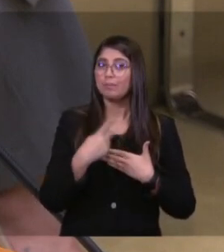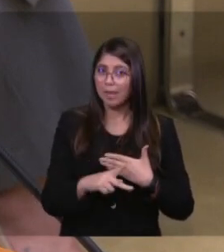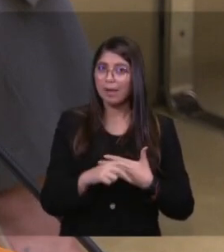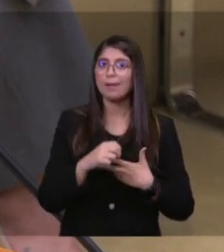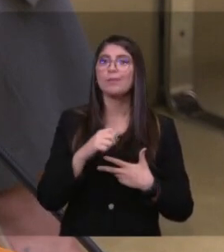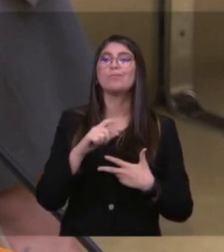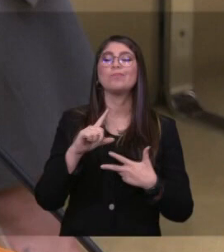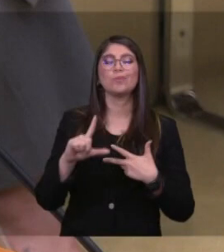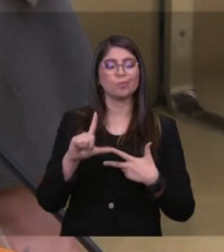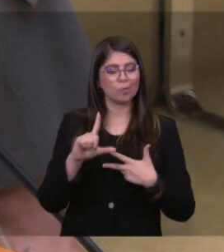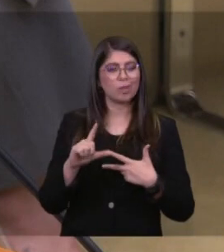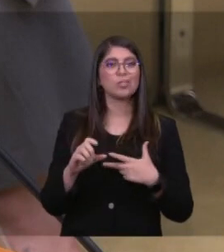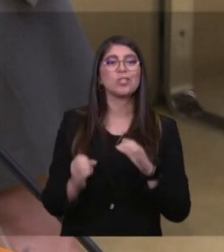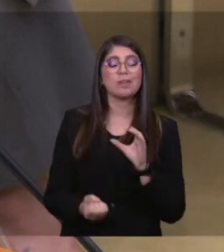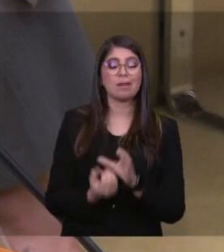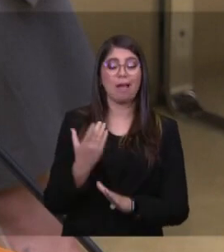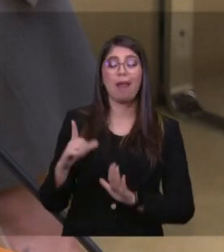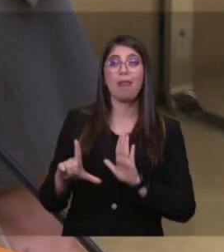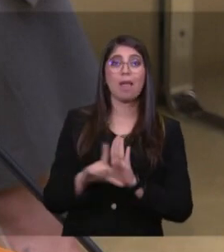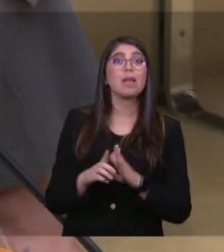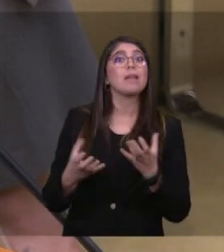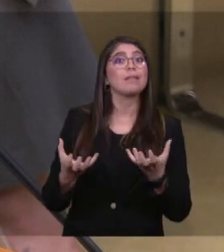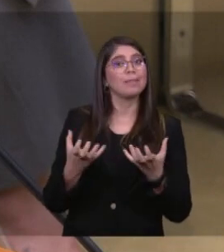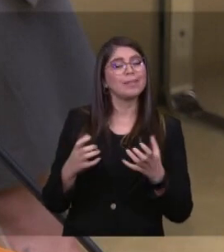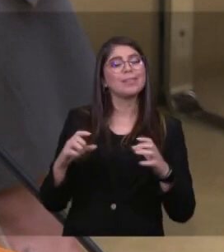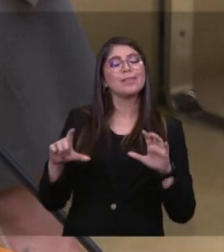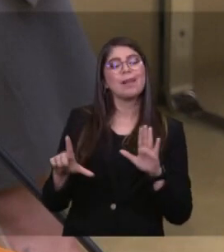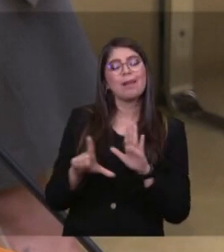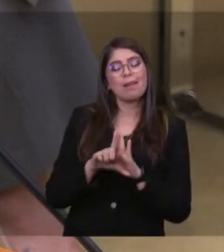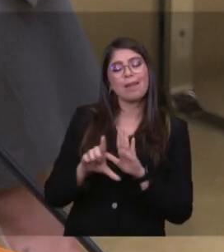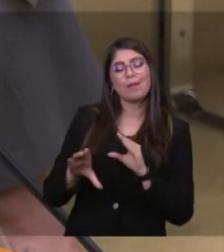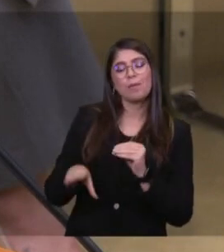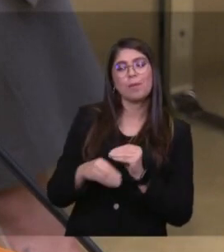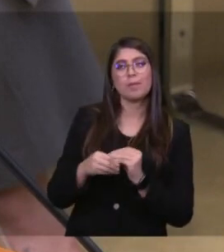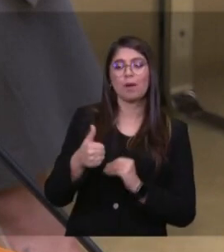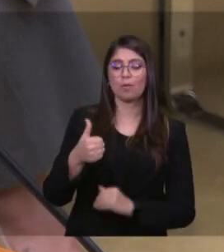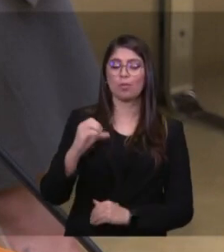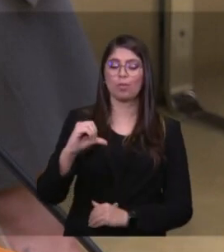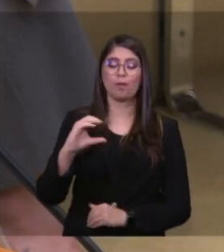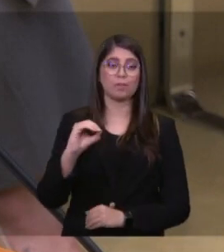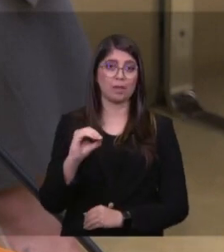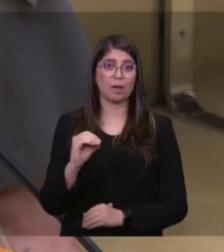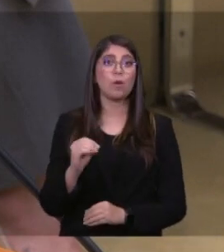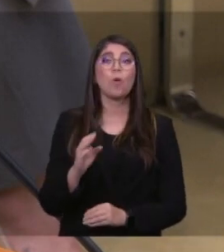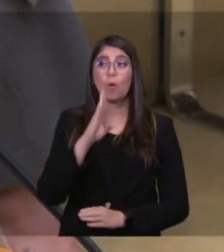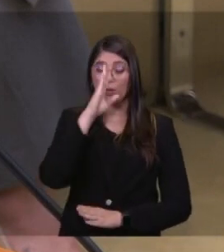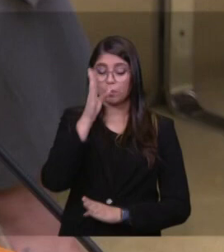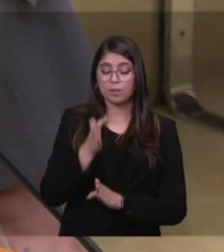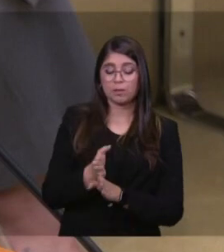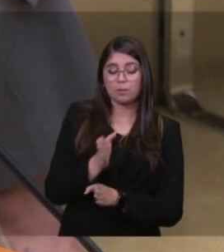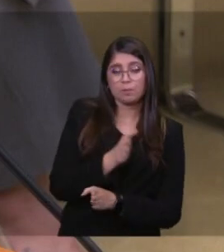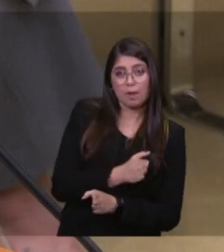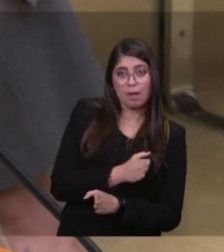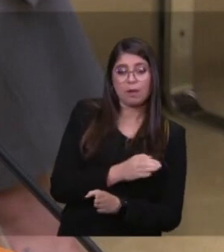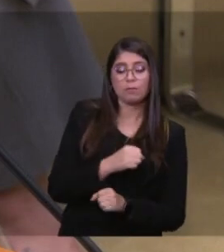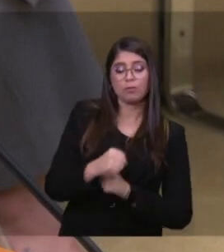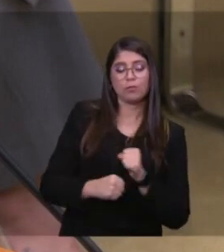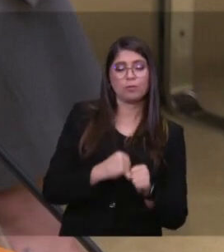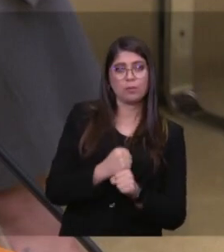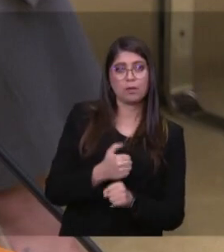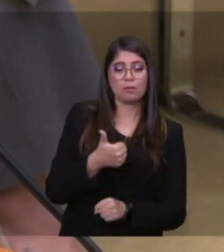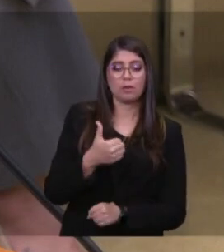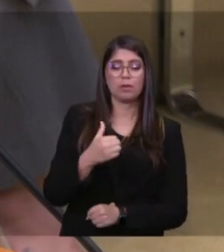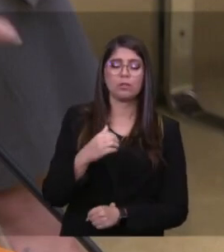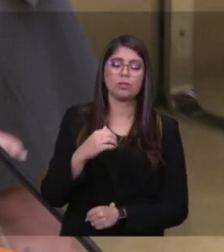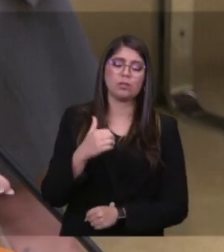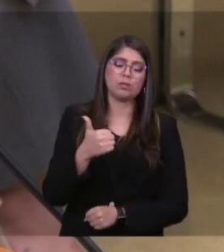poder legiferante, quis aplicar à Lei Complementar 190 os princípios da anterioridade nonagesimal e de exercício.